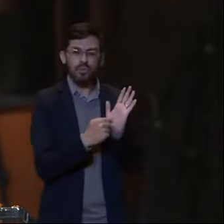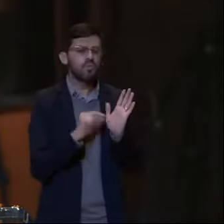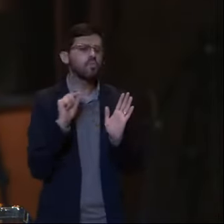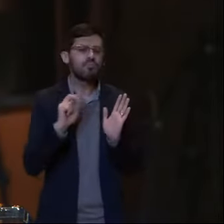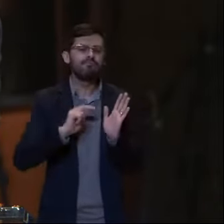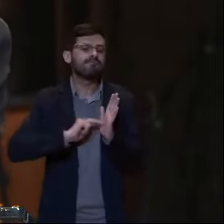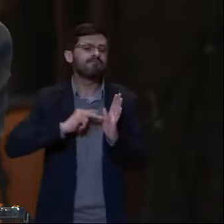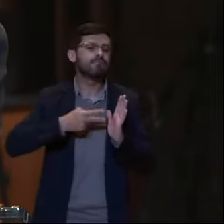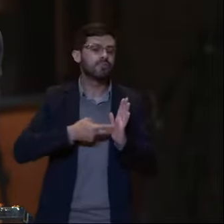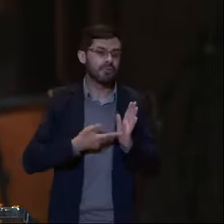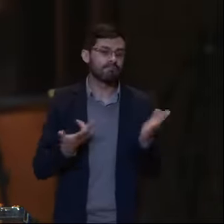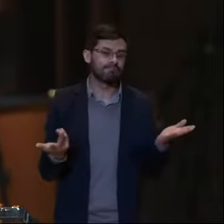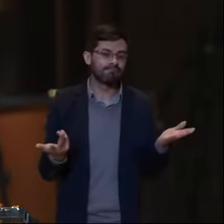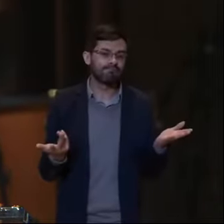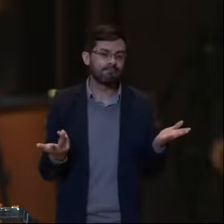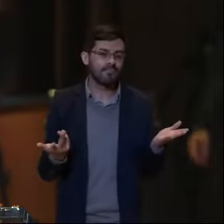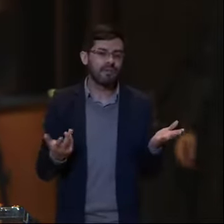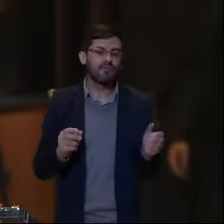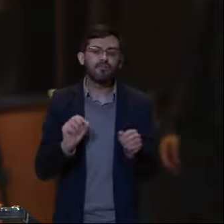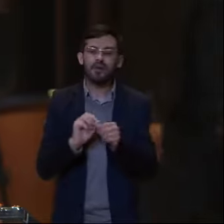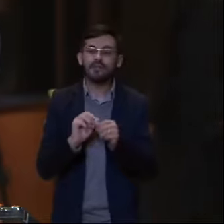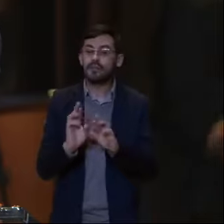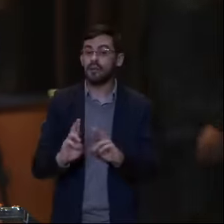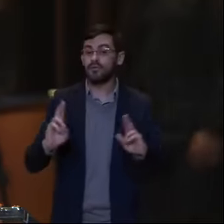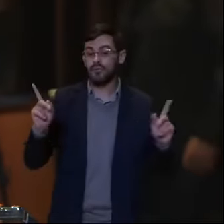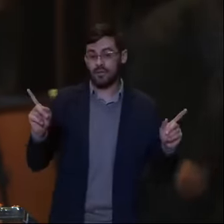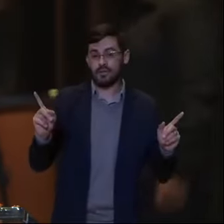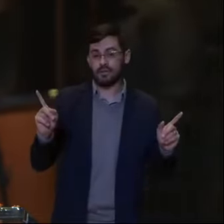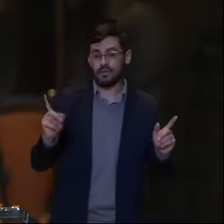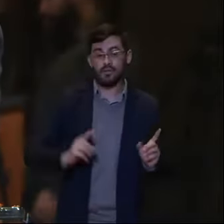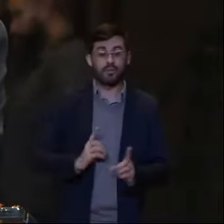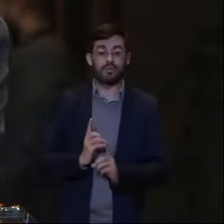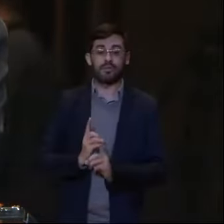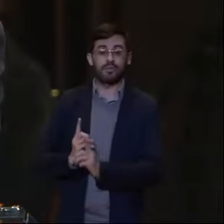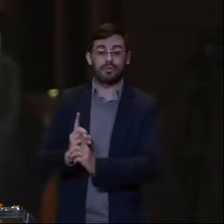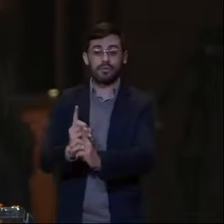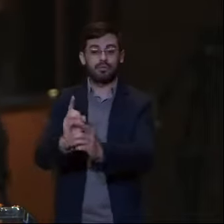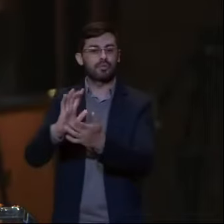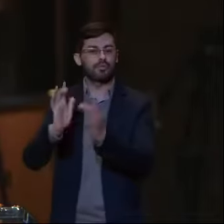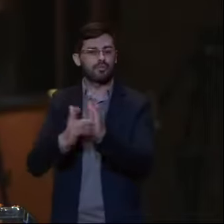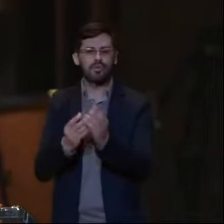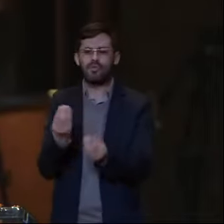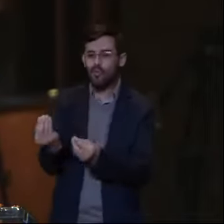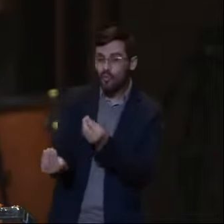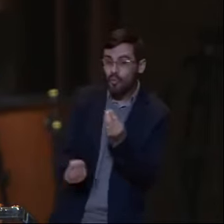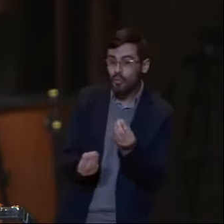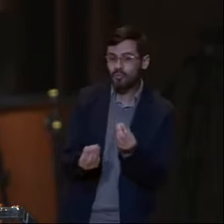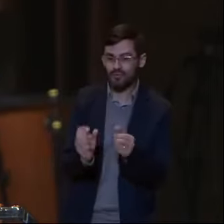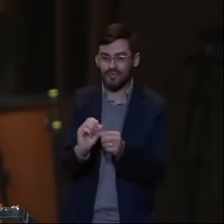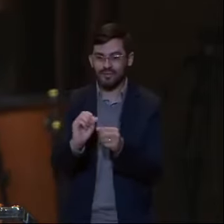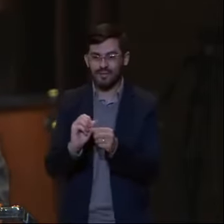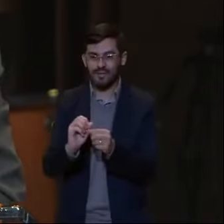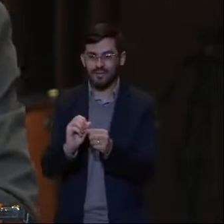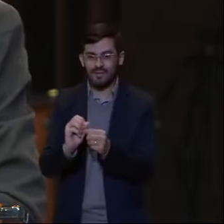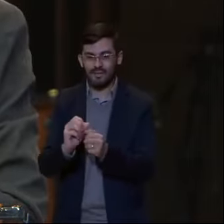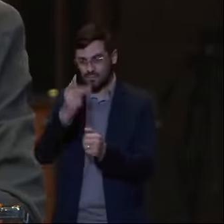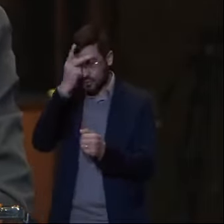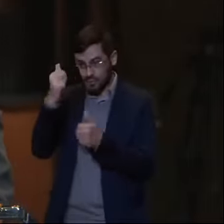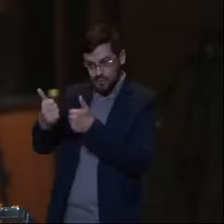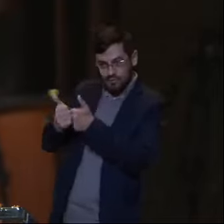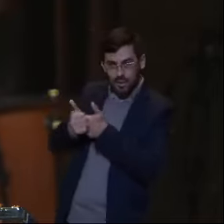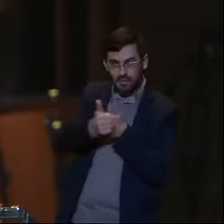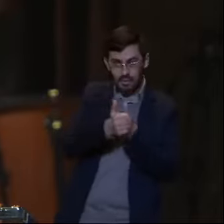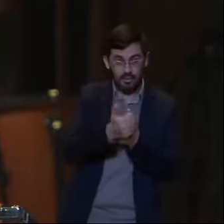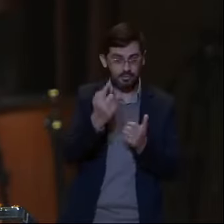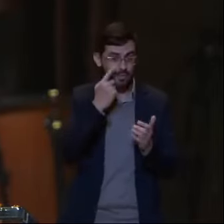significa isso? O que significa ser diferente, ser discípulo de Jesus, e como fazer a diferença ao nosso redor? Leia comigo